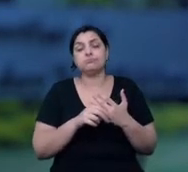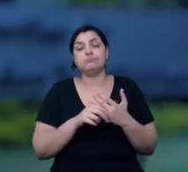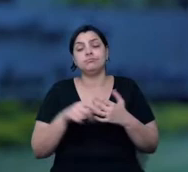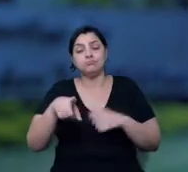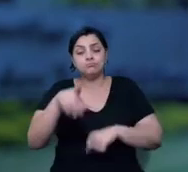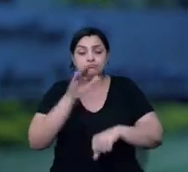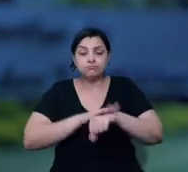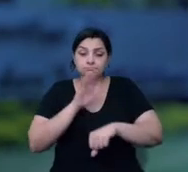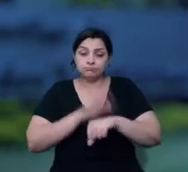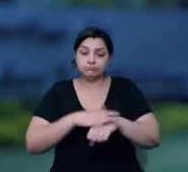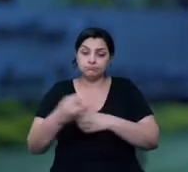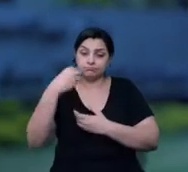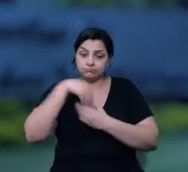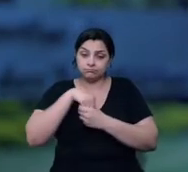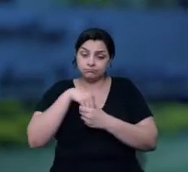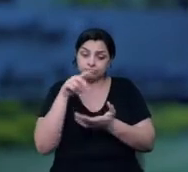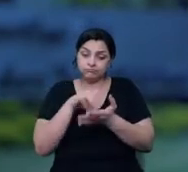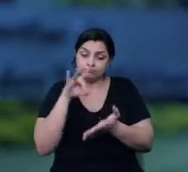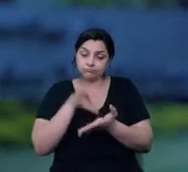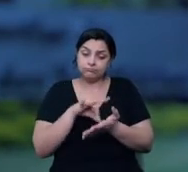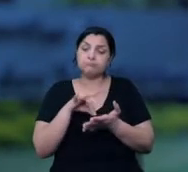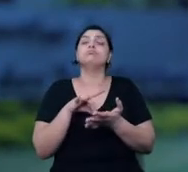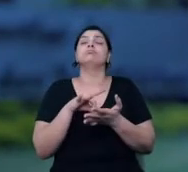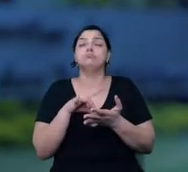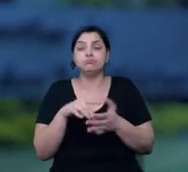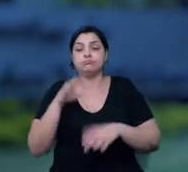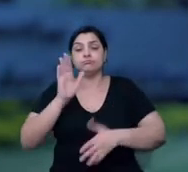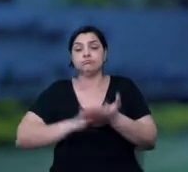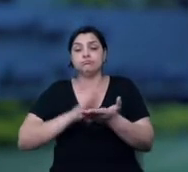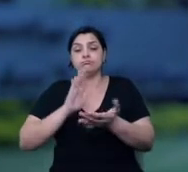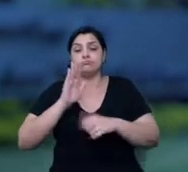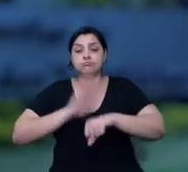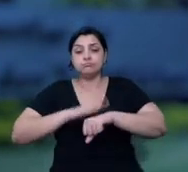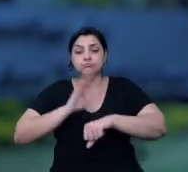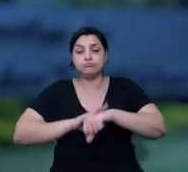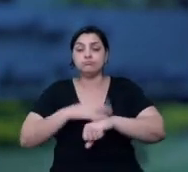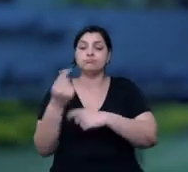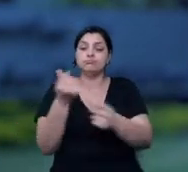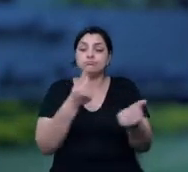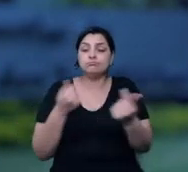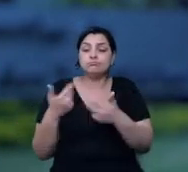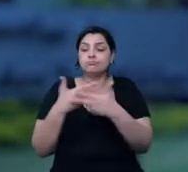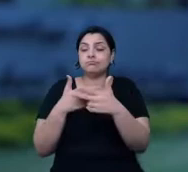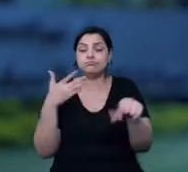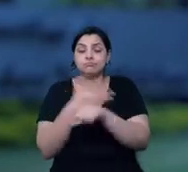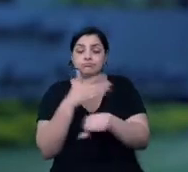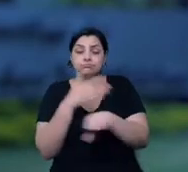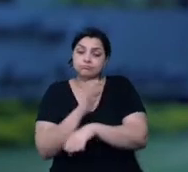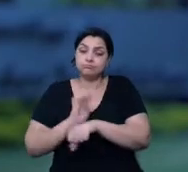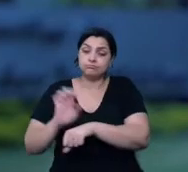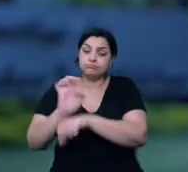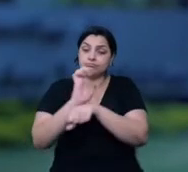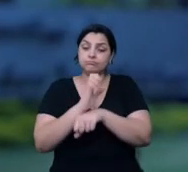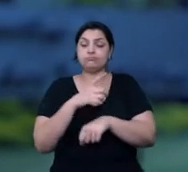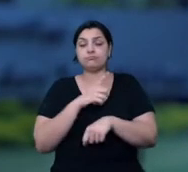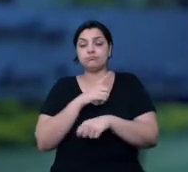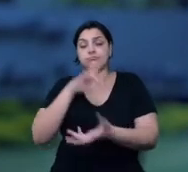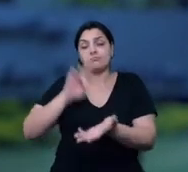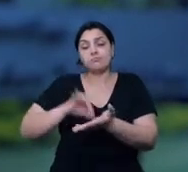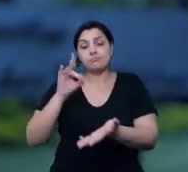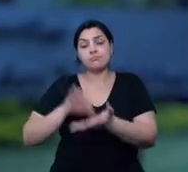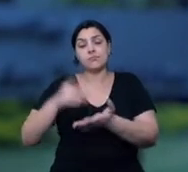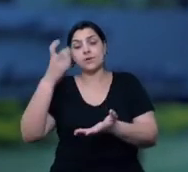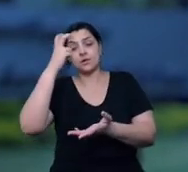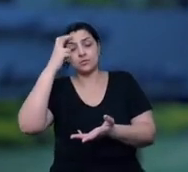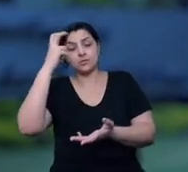daquela realidade, pela falta de recursos e de acesso a muitas coisas do Estado, se cria uma realidade, uma cultura de